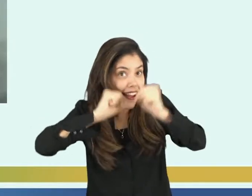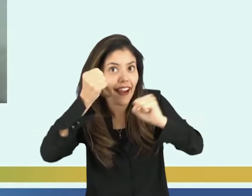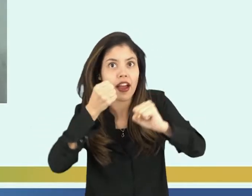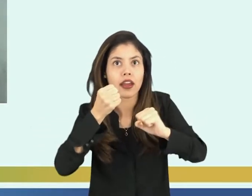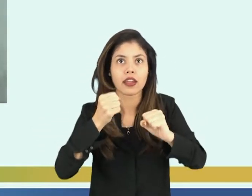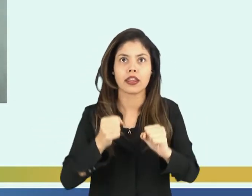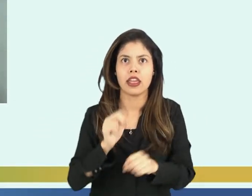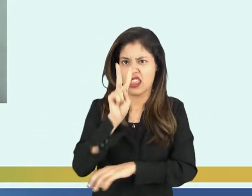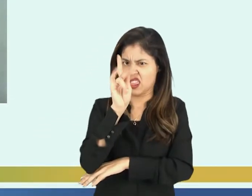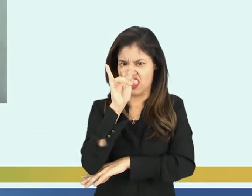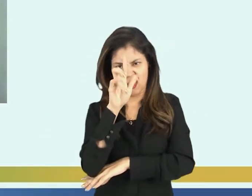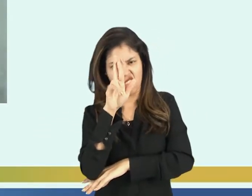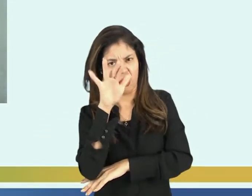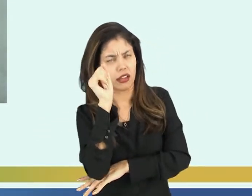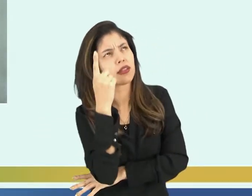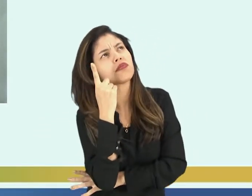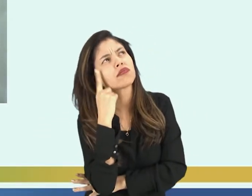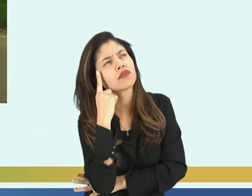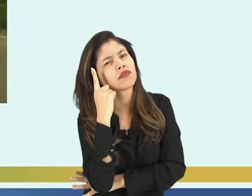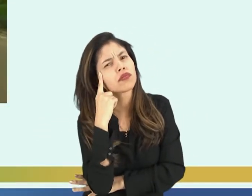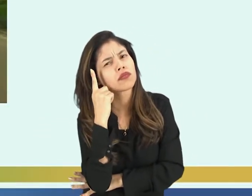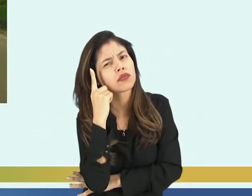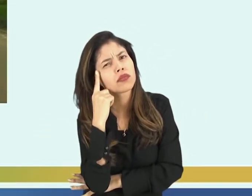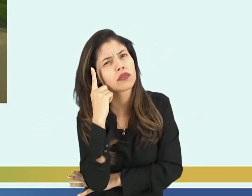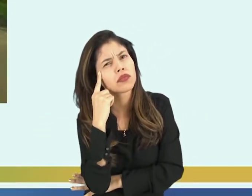hidrelétricas. Hidrelétrica?